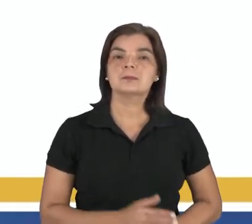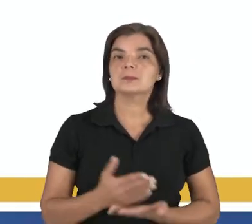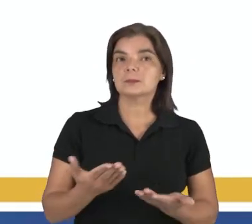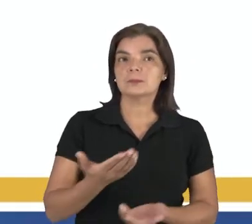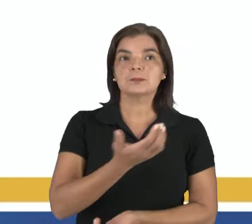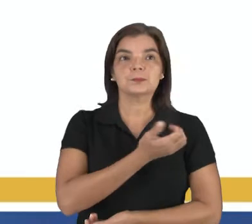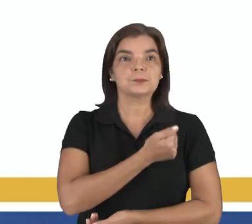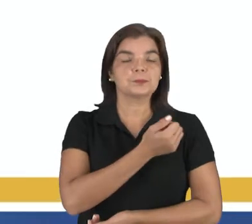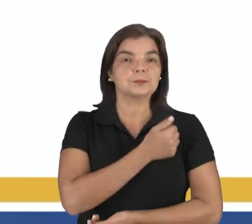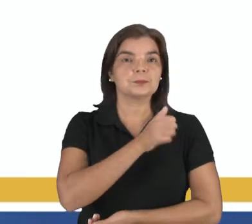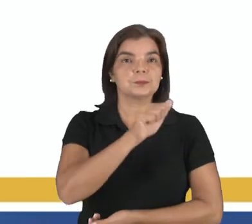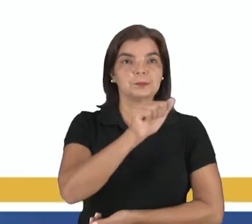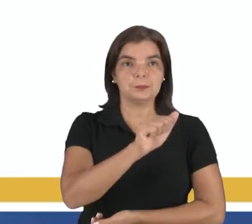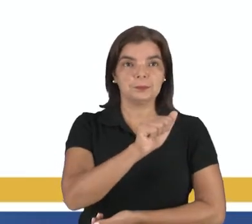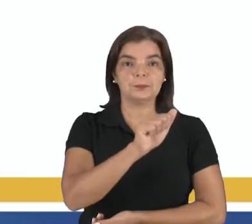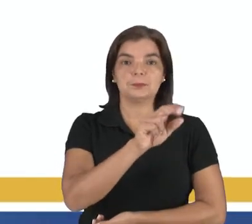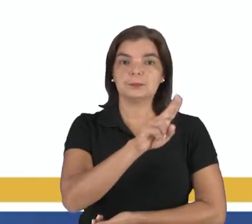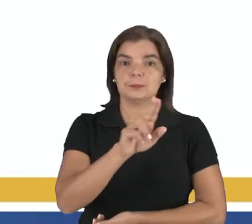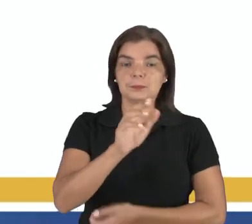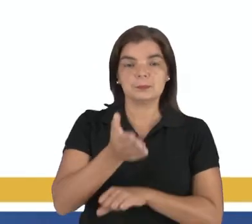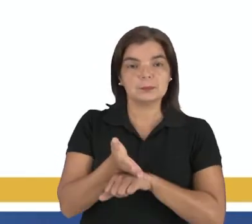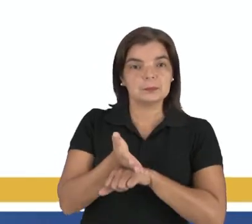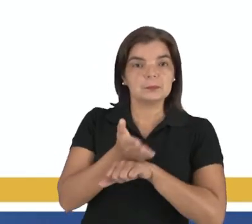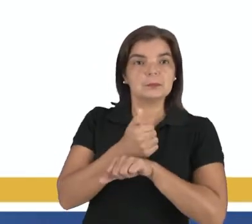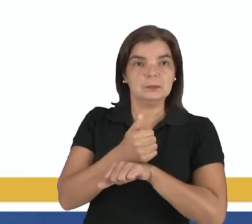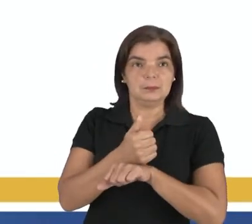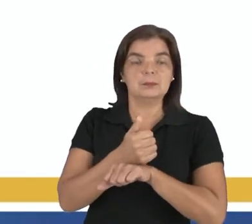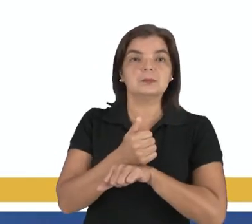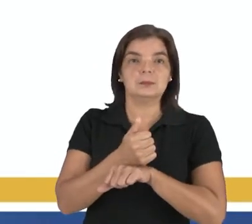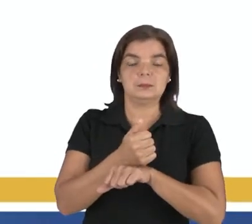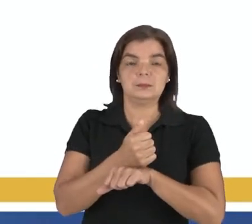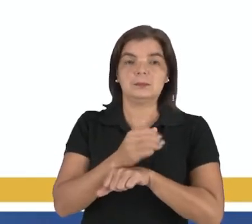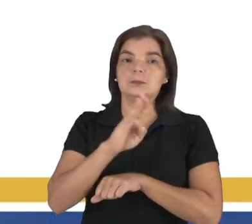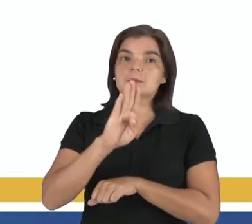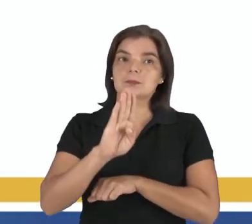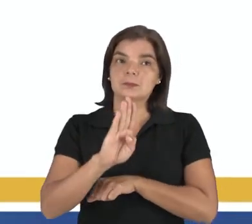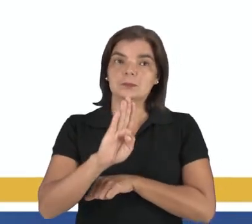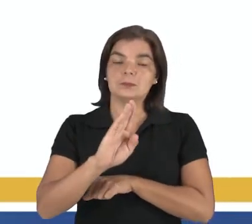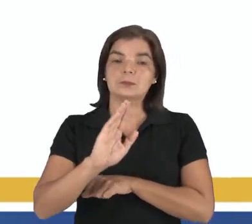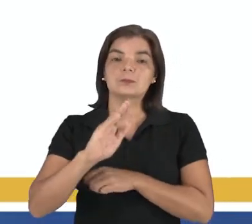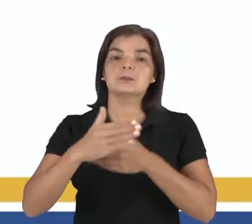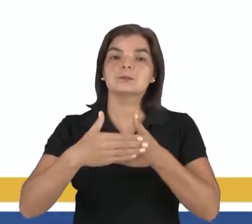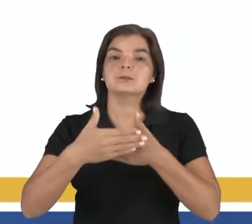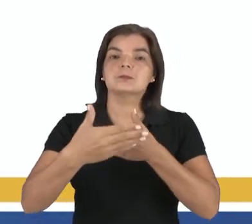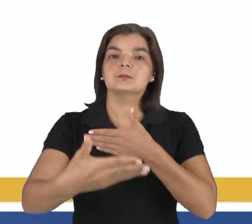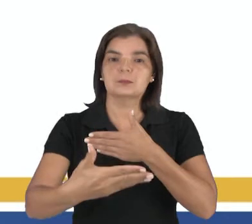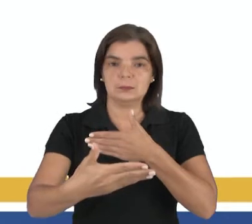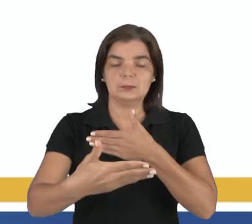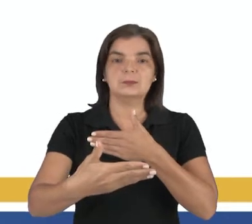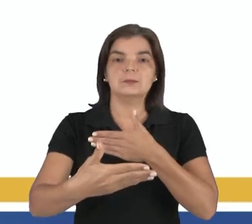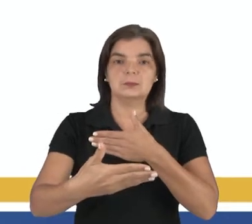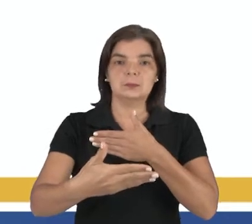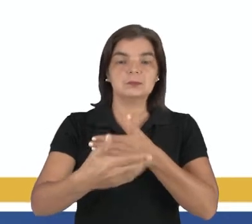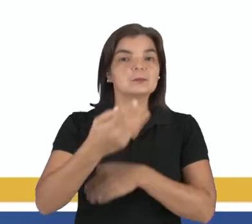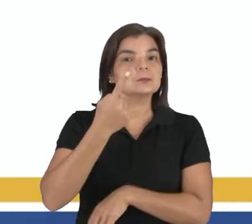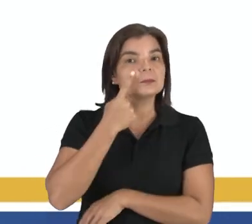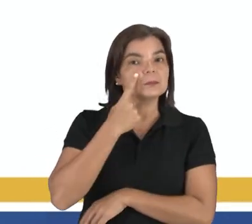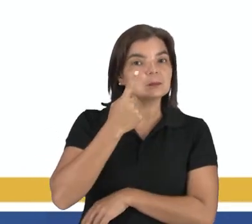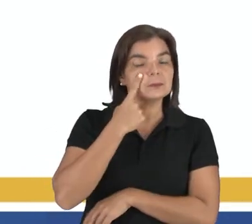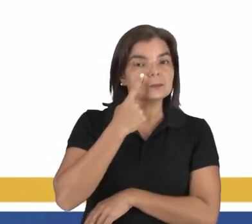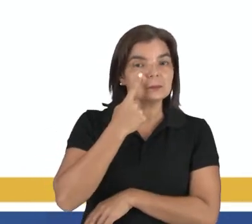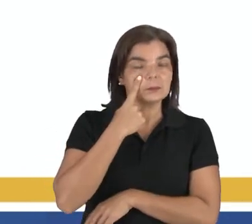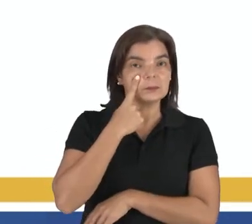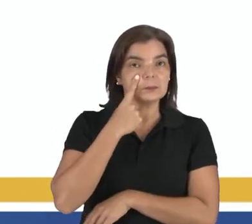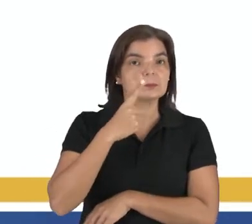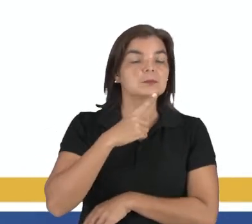O número A é chamado de antecedente e o B consequente. Então, observe que